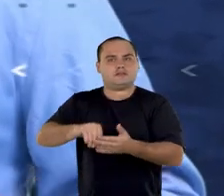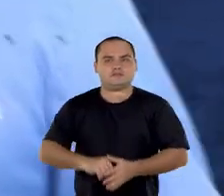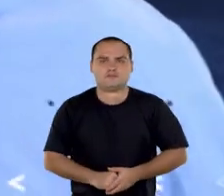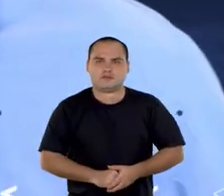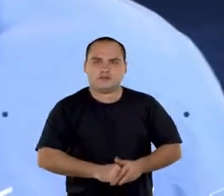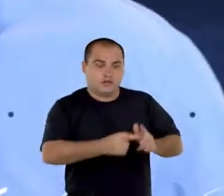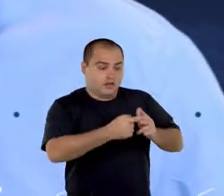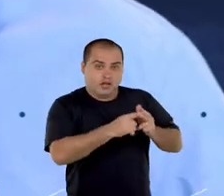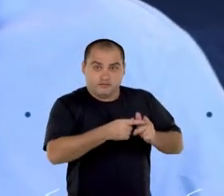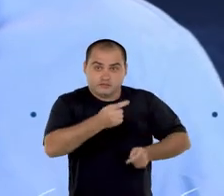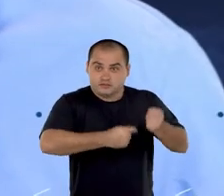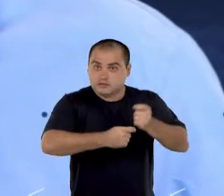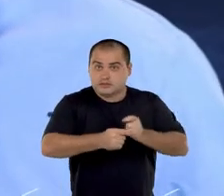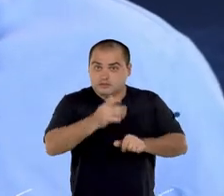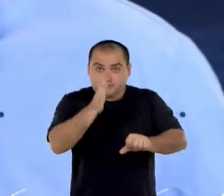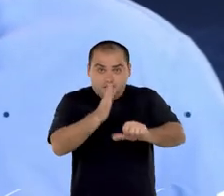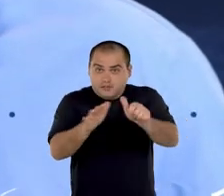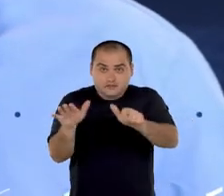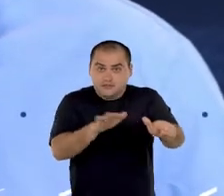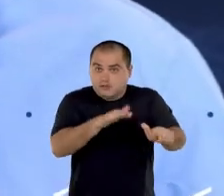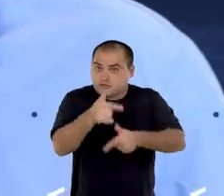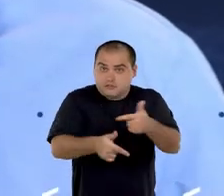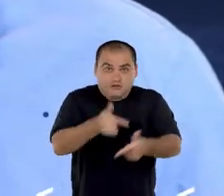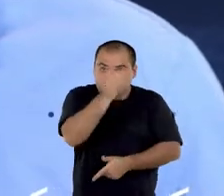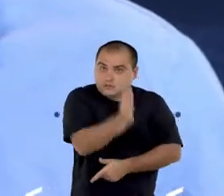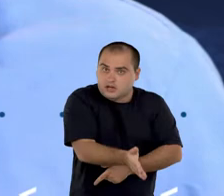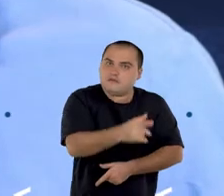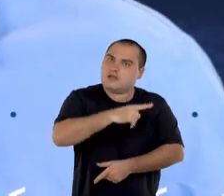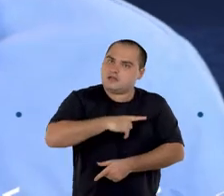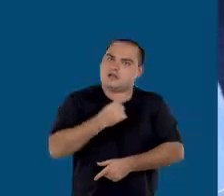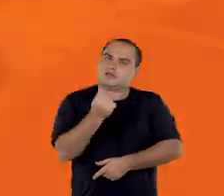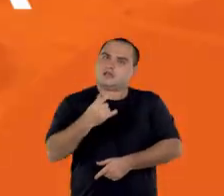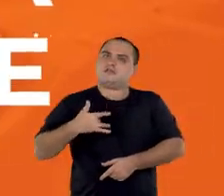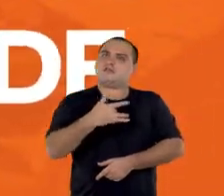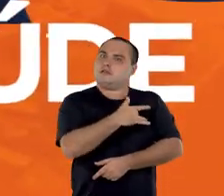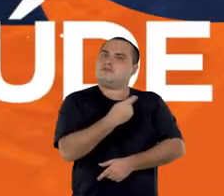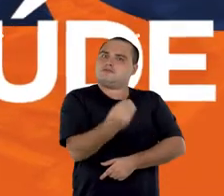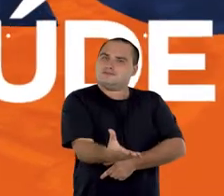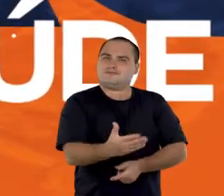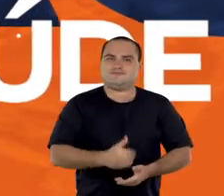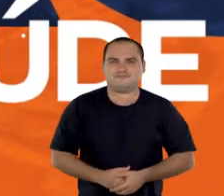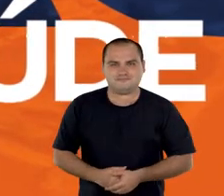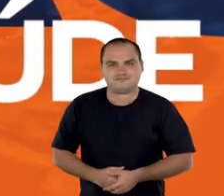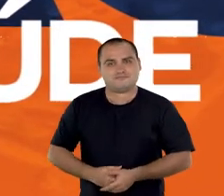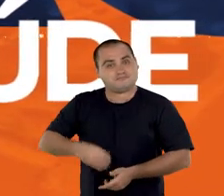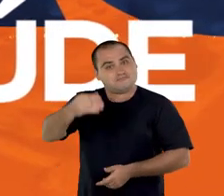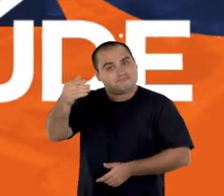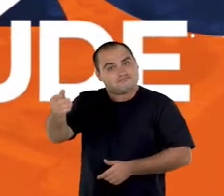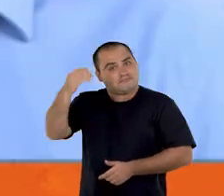Reforma administrativa na primeira semana de governo. Assim terá dinheiro para a saúde. Mafra